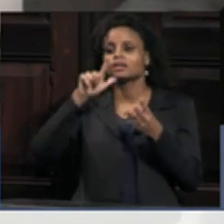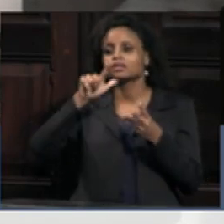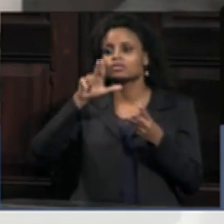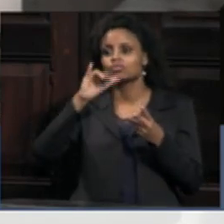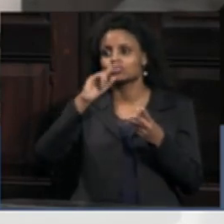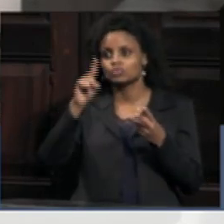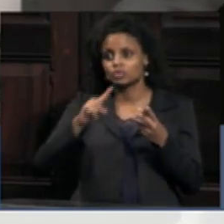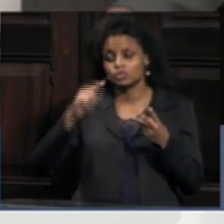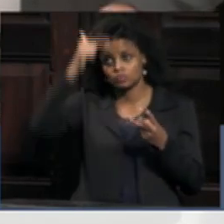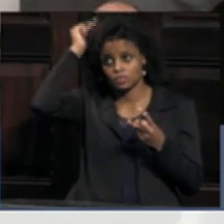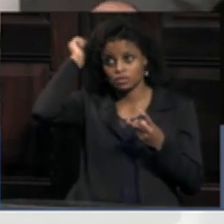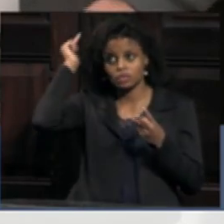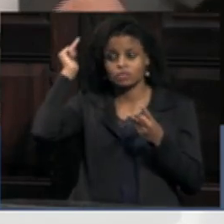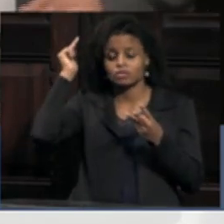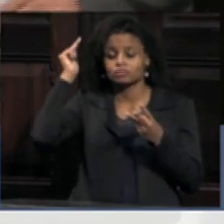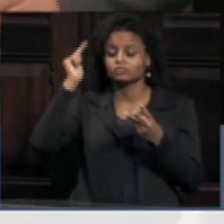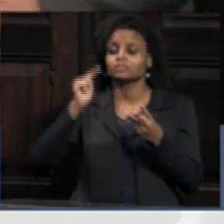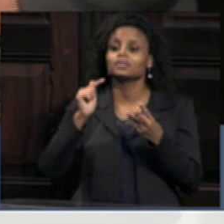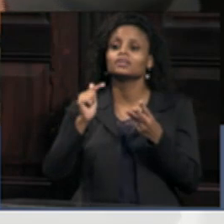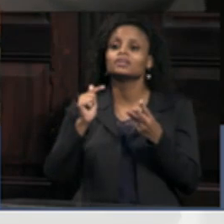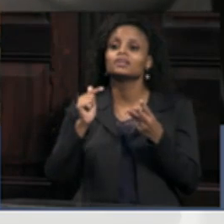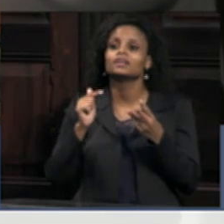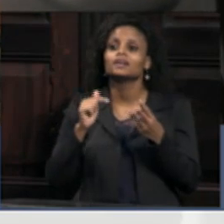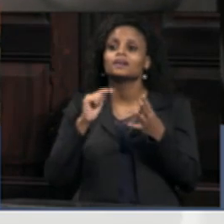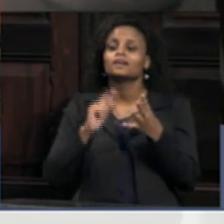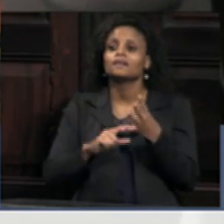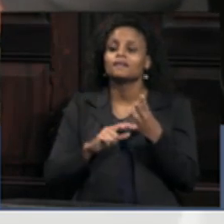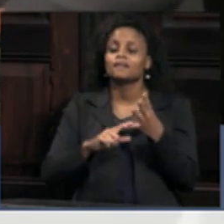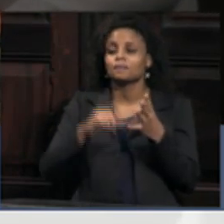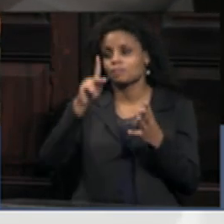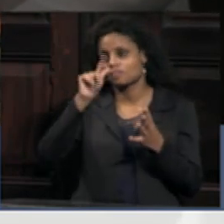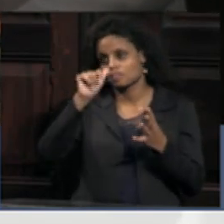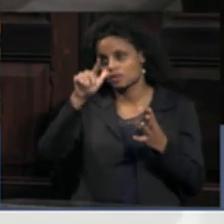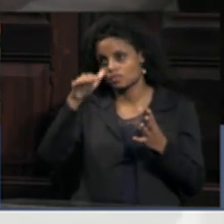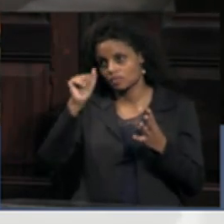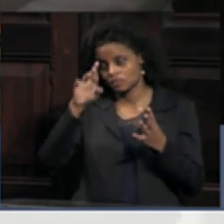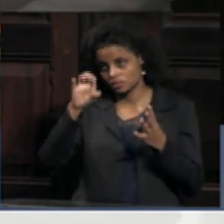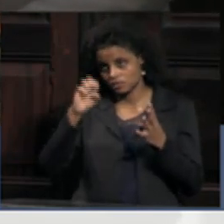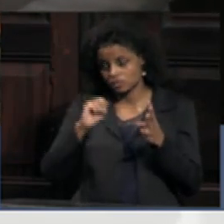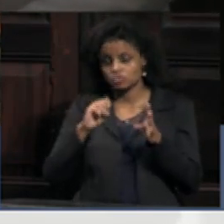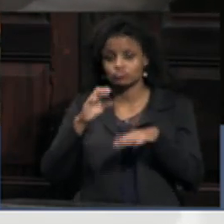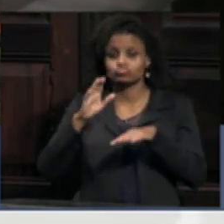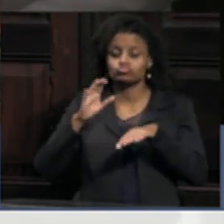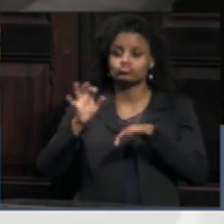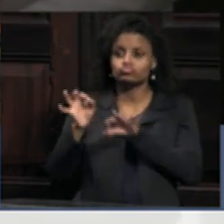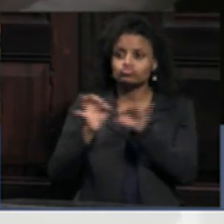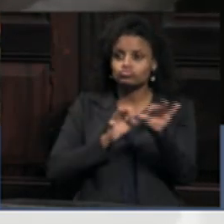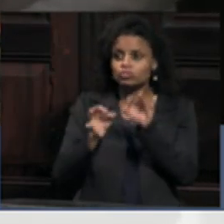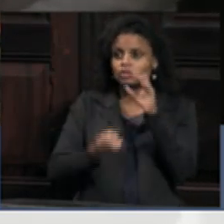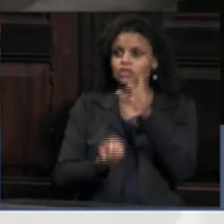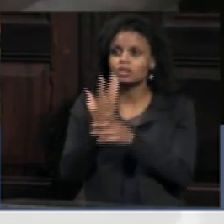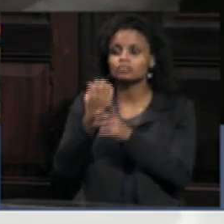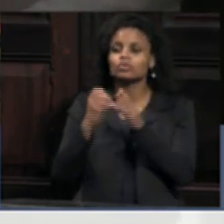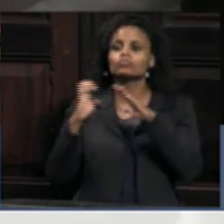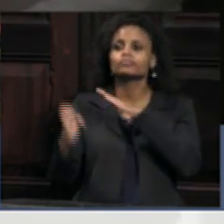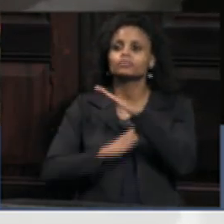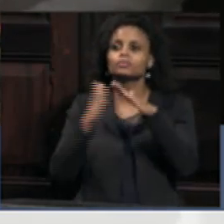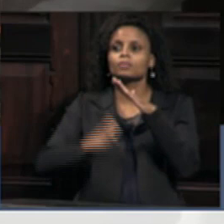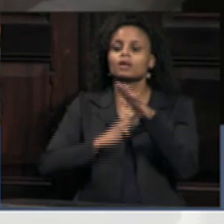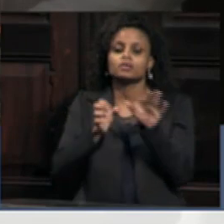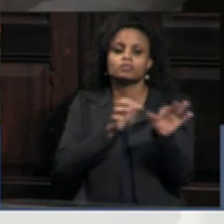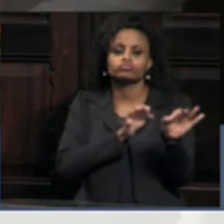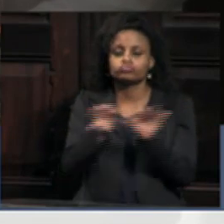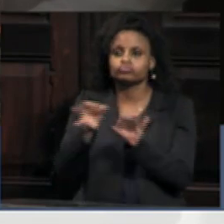Luiz Paulo e Gilberto Palmares, que dispõe sobre a criação da nova Agência Reguladora de Serviços Públicos do Estado do